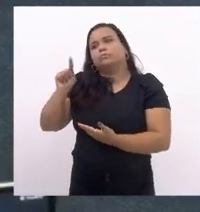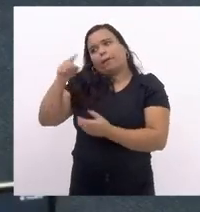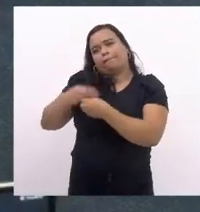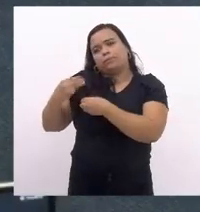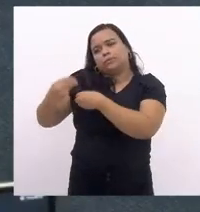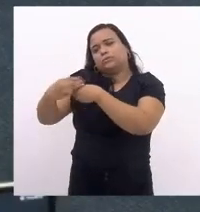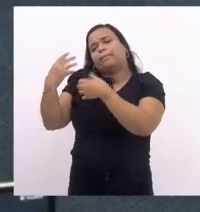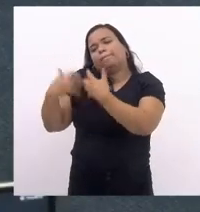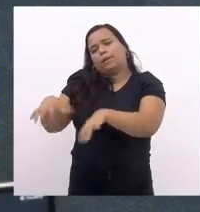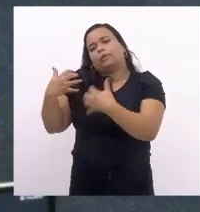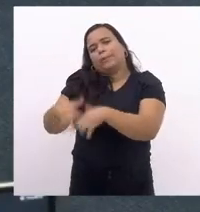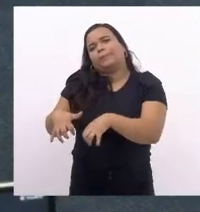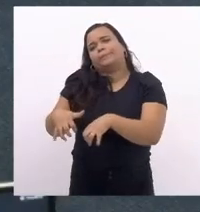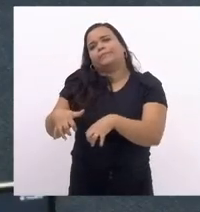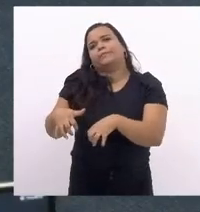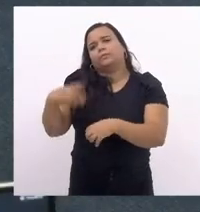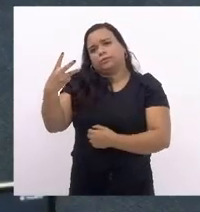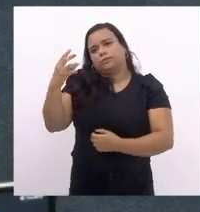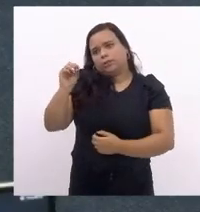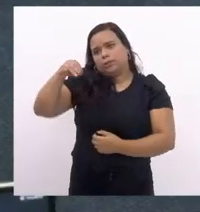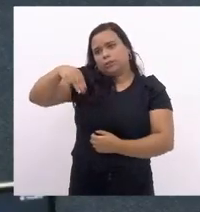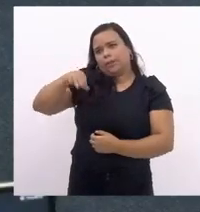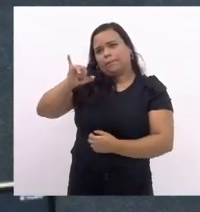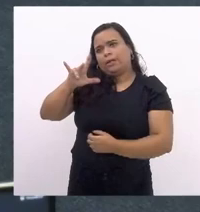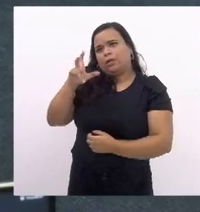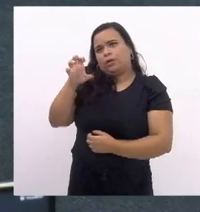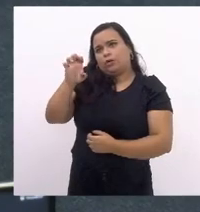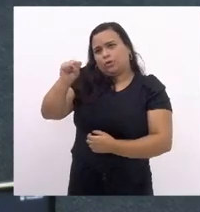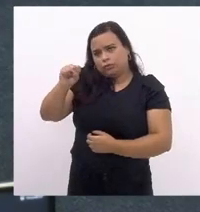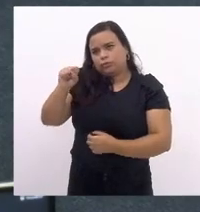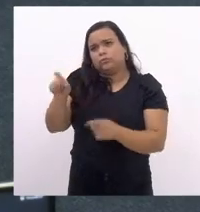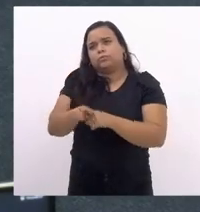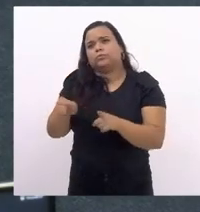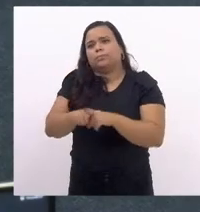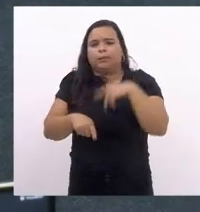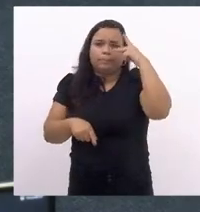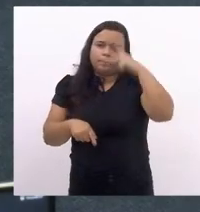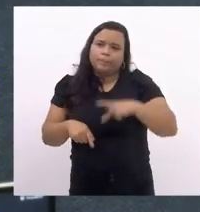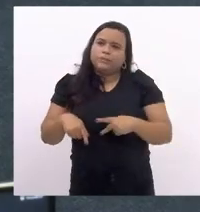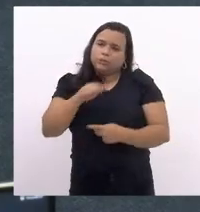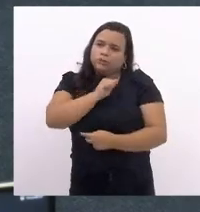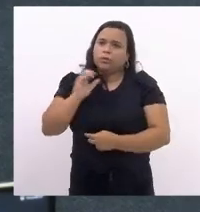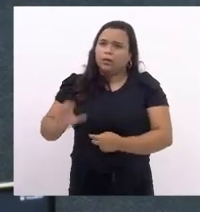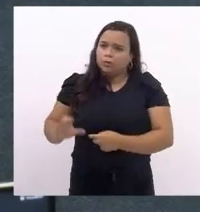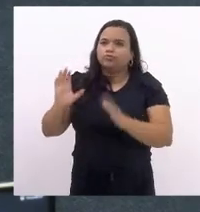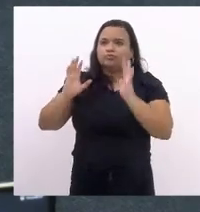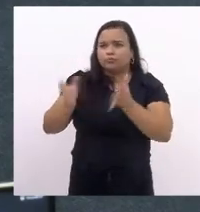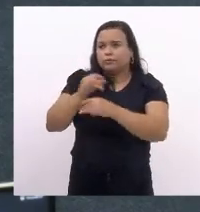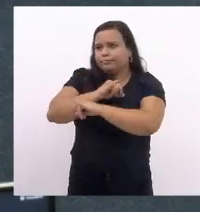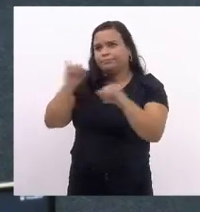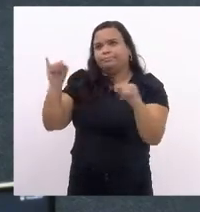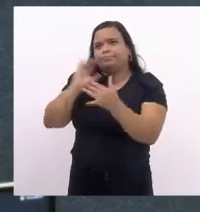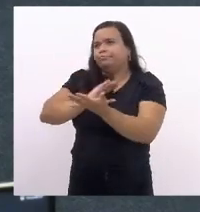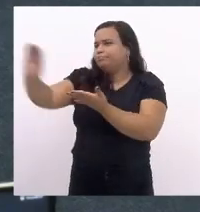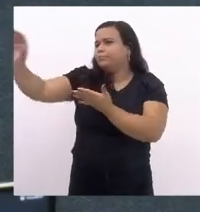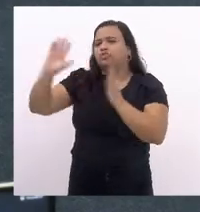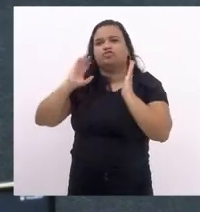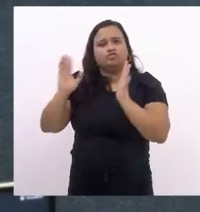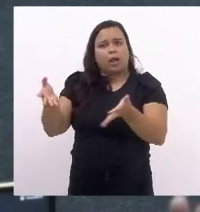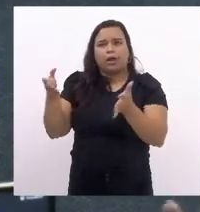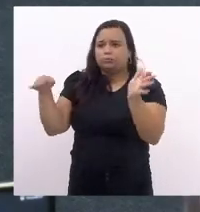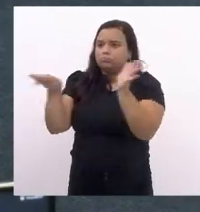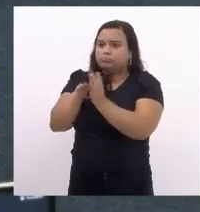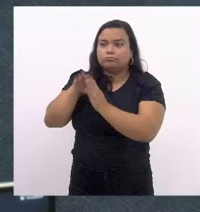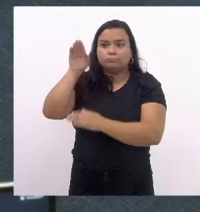de Petrópolis, 30 milhões de reais, o presidente André já anunciou, já efetivamente transferidos para o município de